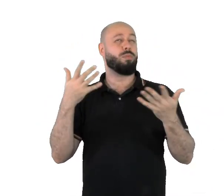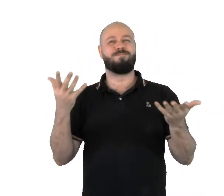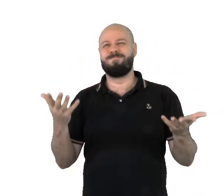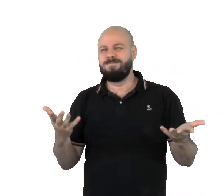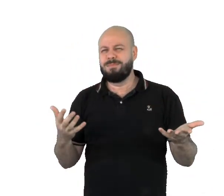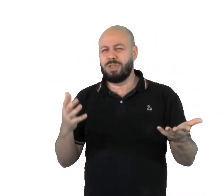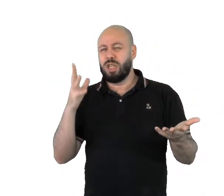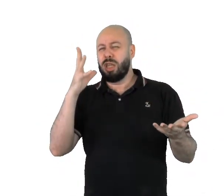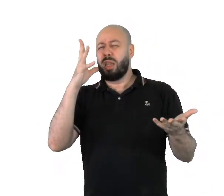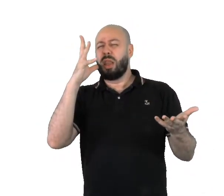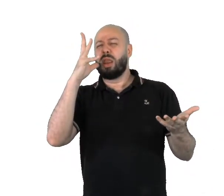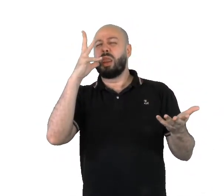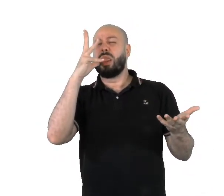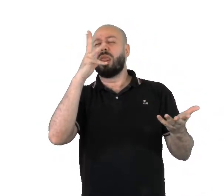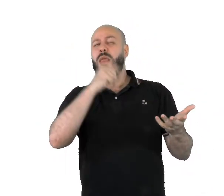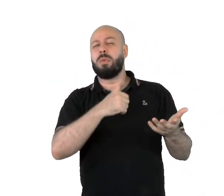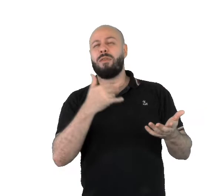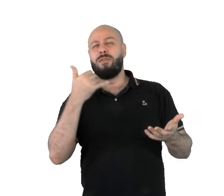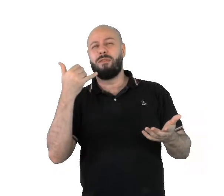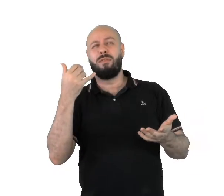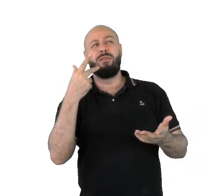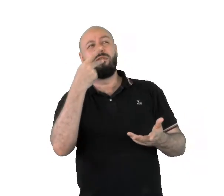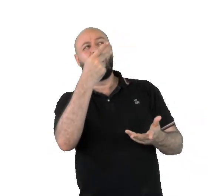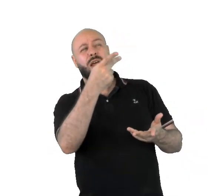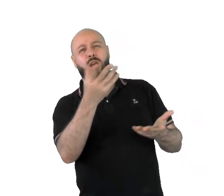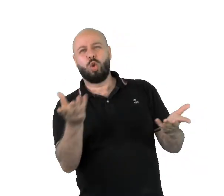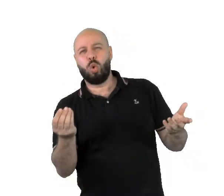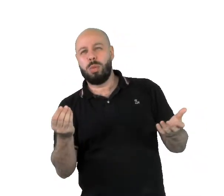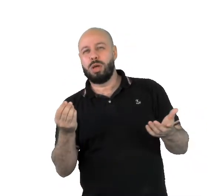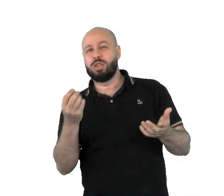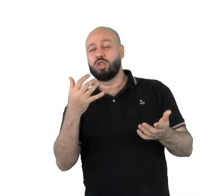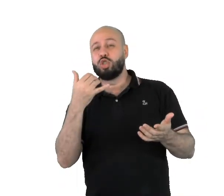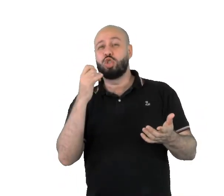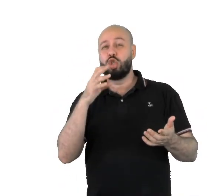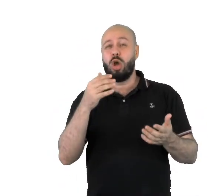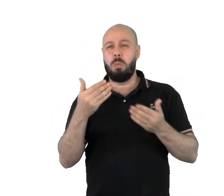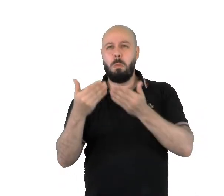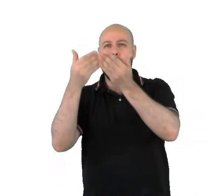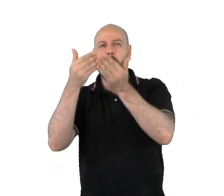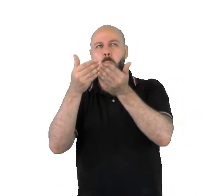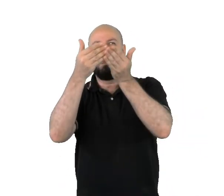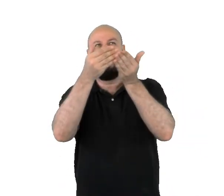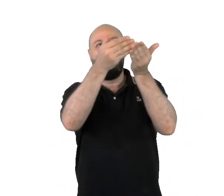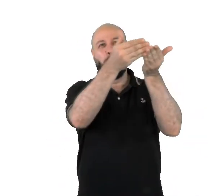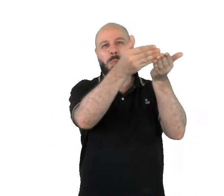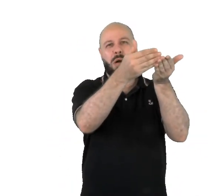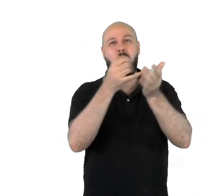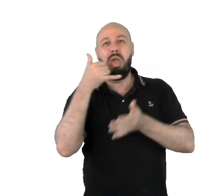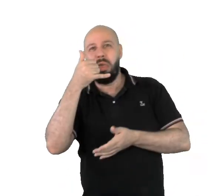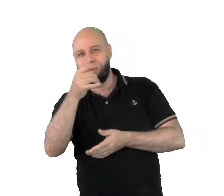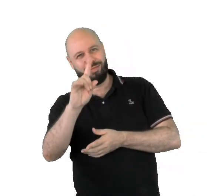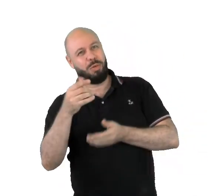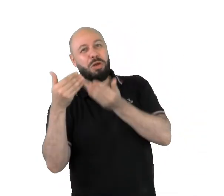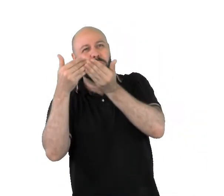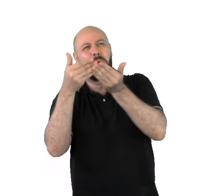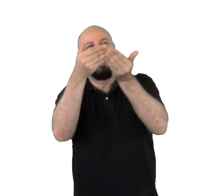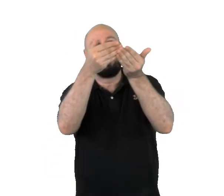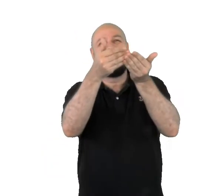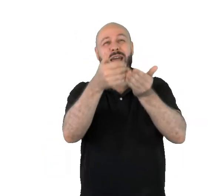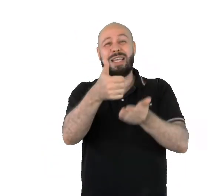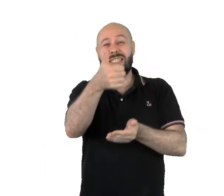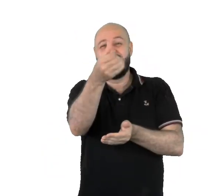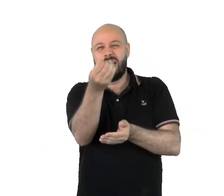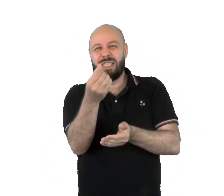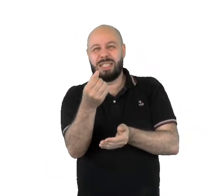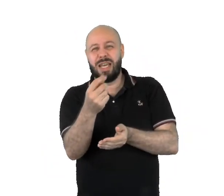ia demorar para falar com alguém no Japão. Só tinha caravela, barco à vela. Ele andava 16 km por hora.